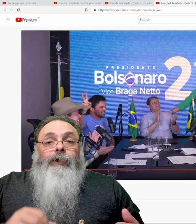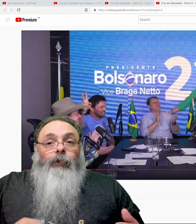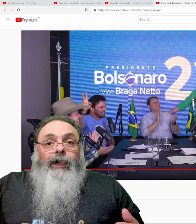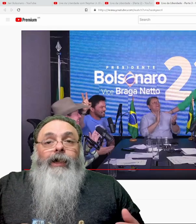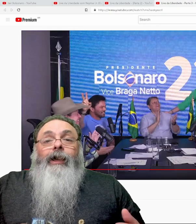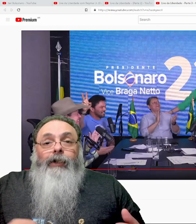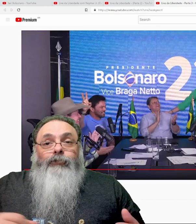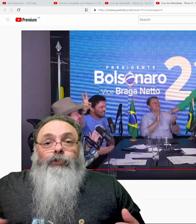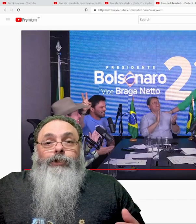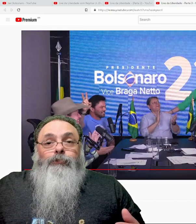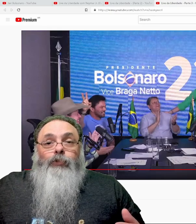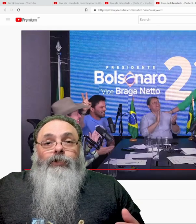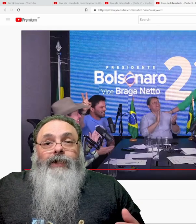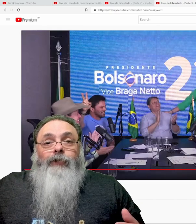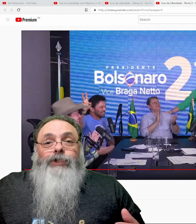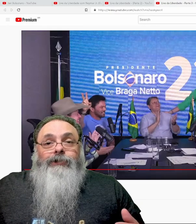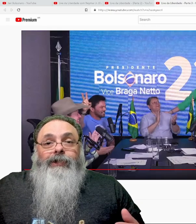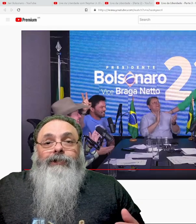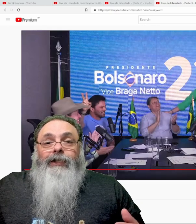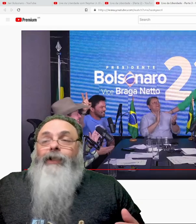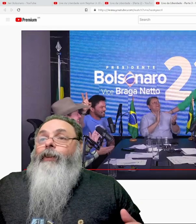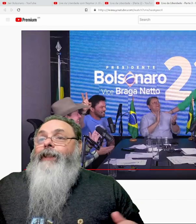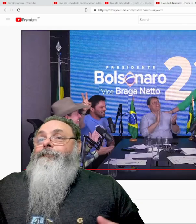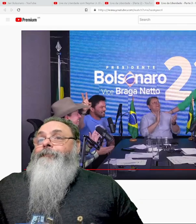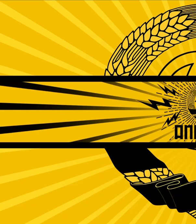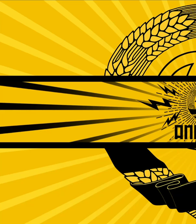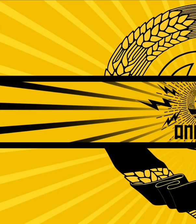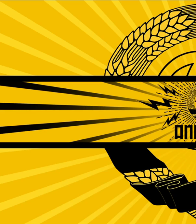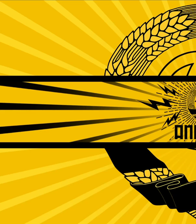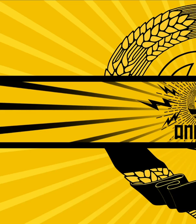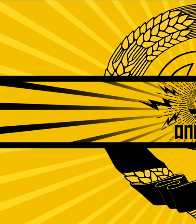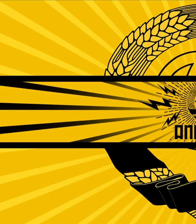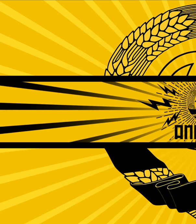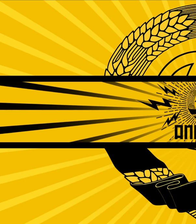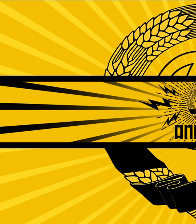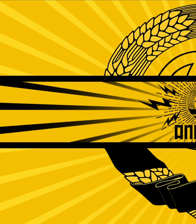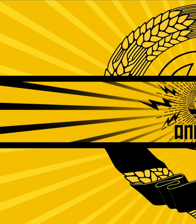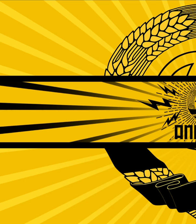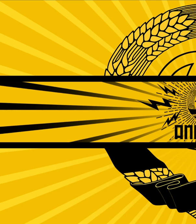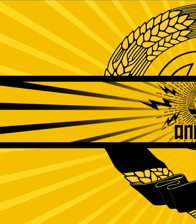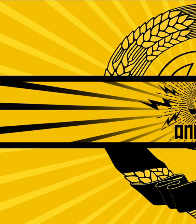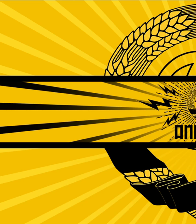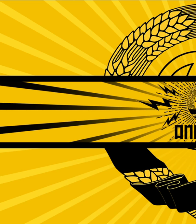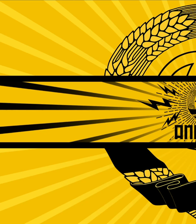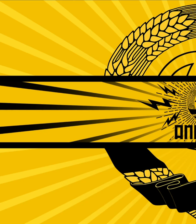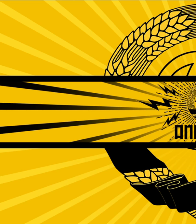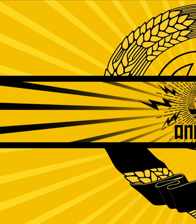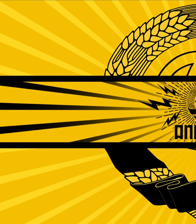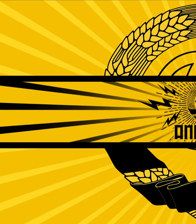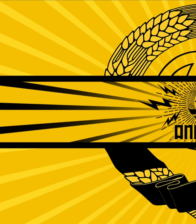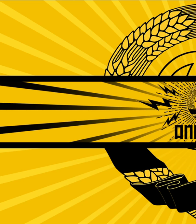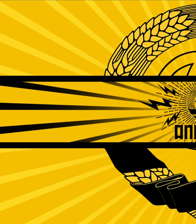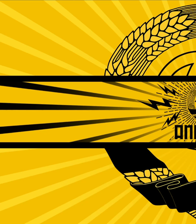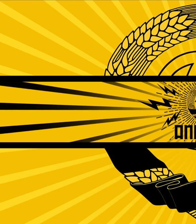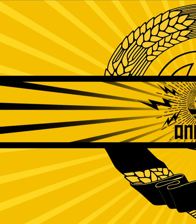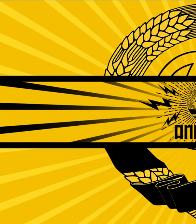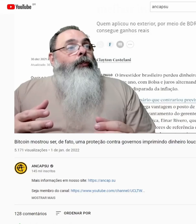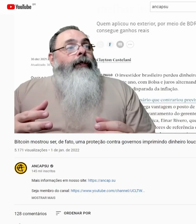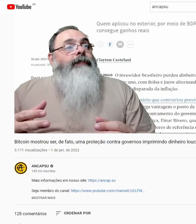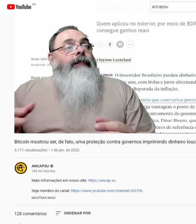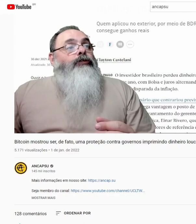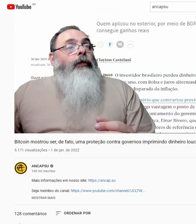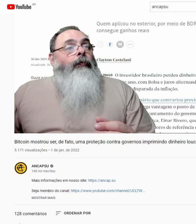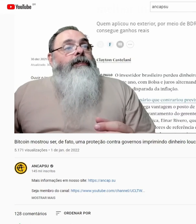estar aqui para comemorar a vitória de bolsonaro dia 30 agora Obrigado por assistir o vídeo até o final